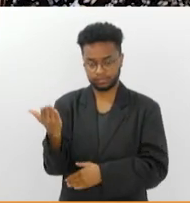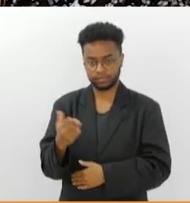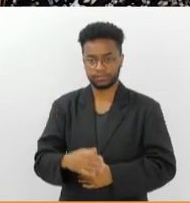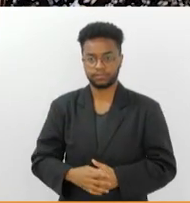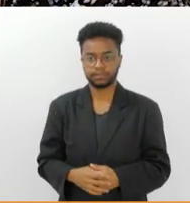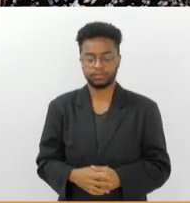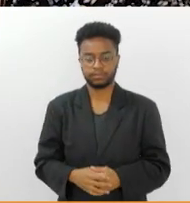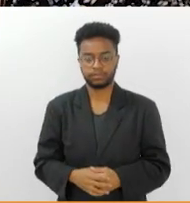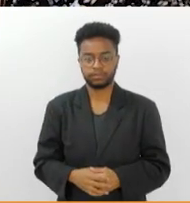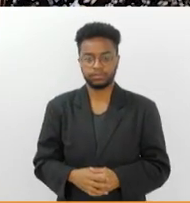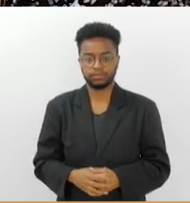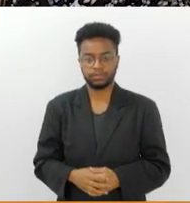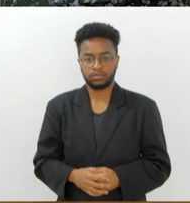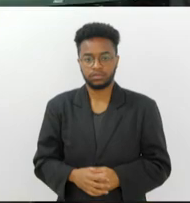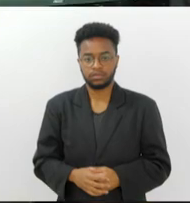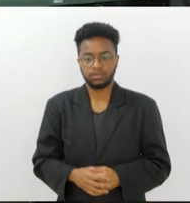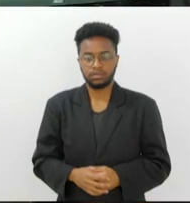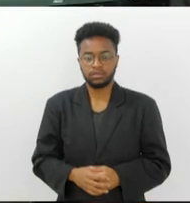Júlia Mestre.